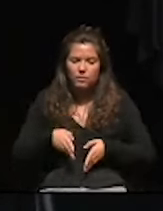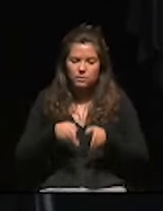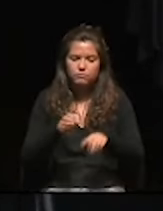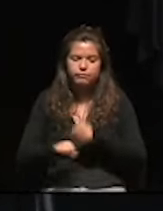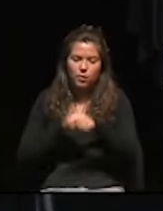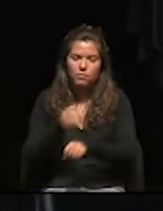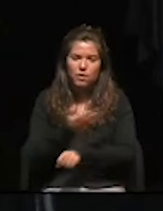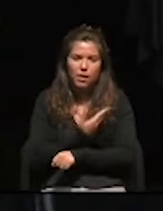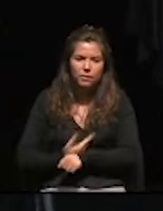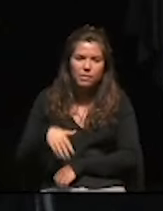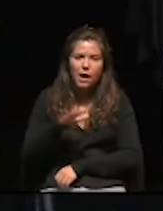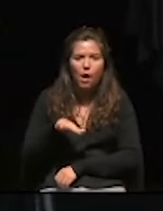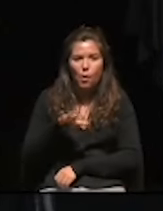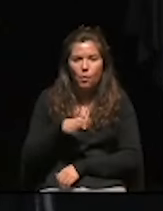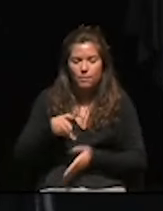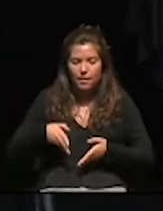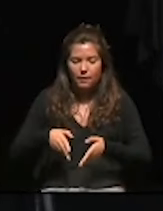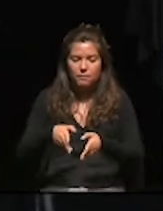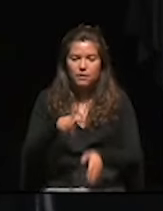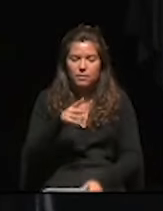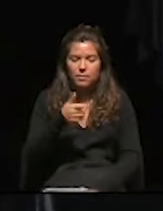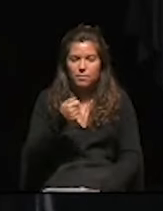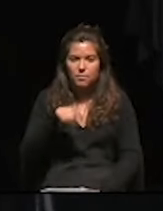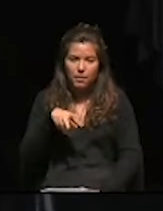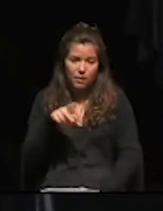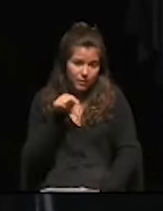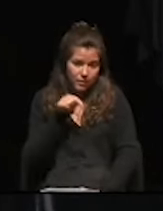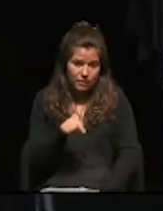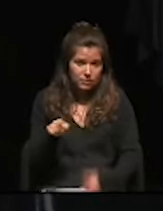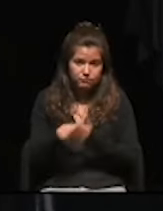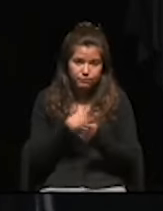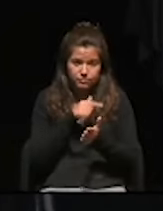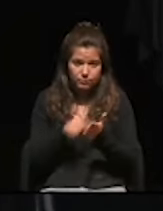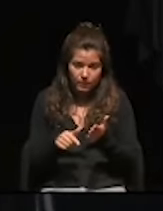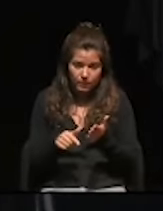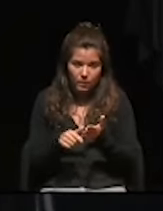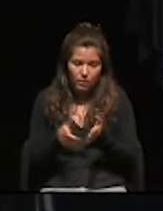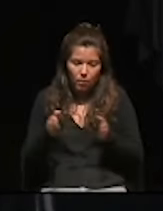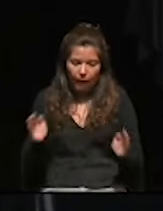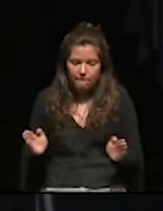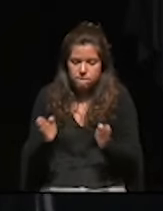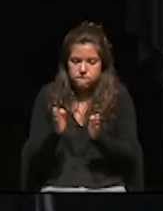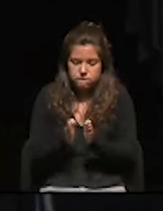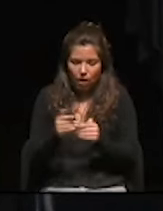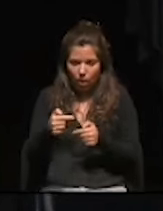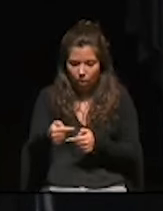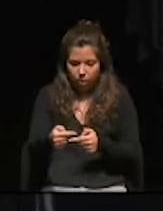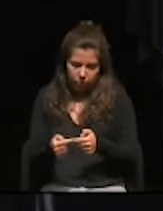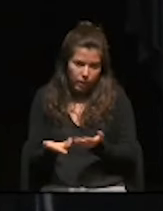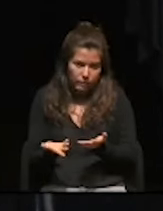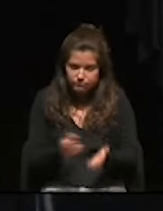ciclovia que existia na Avenida de Berna e que este Executivo amputou para substituir por um quarto da ciclovia com